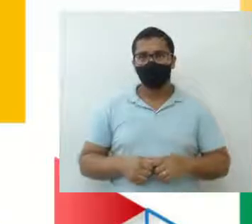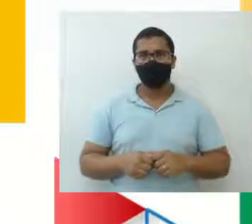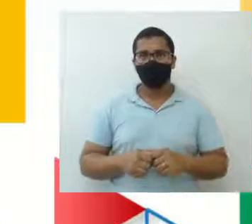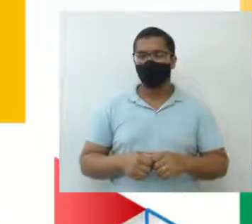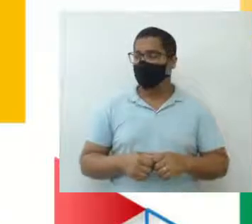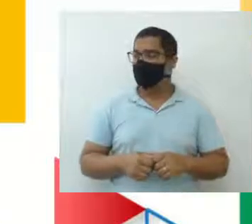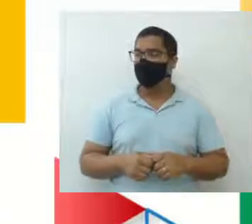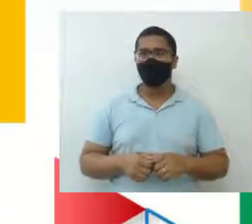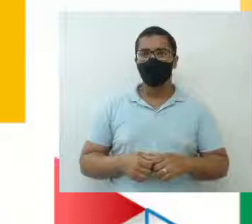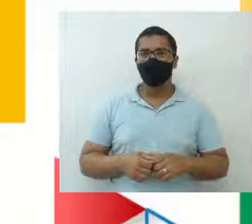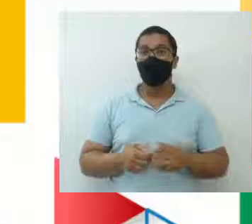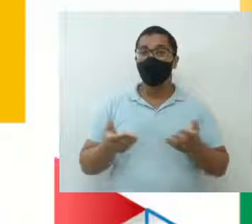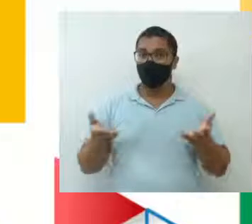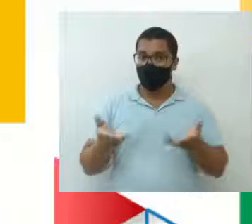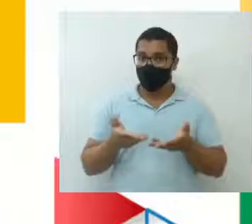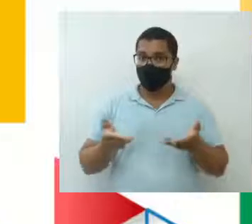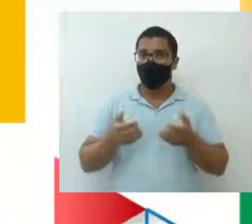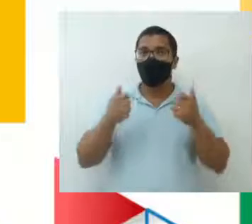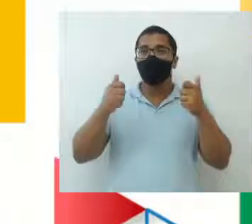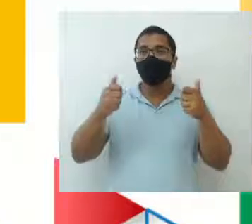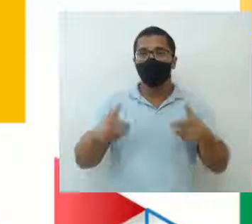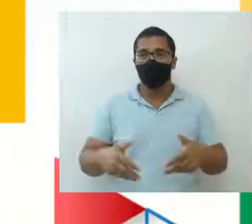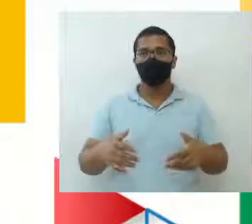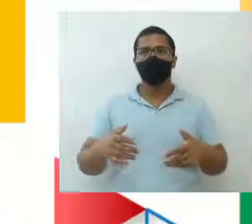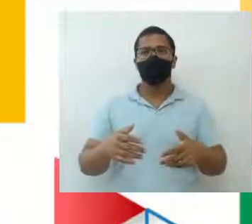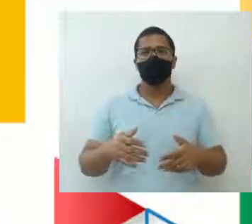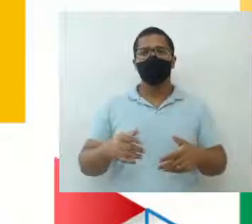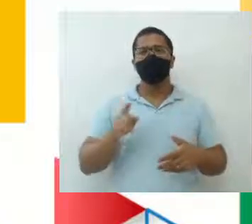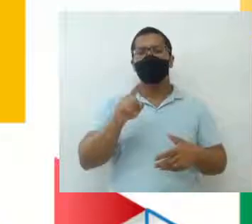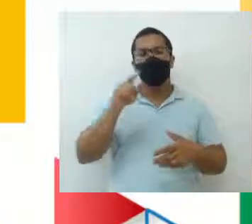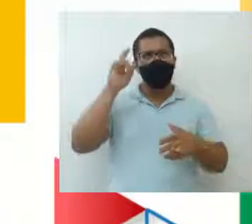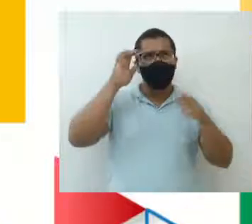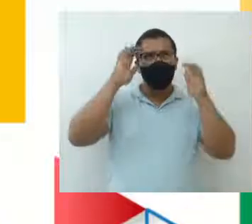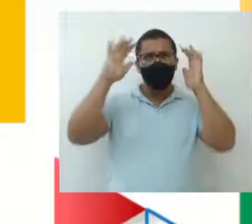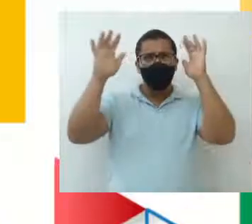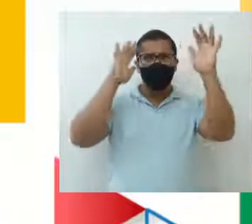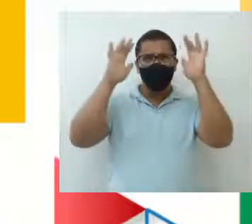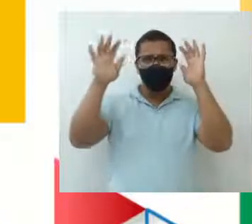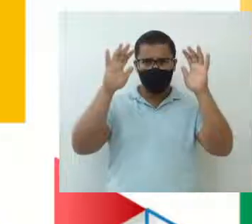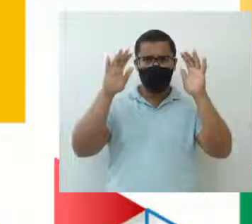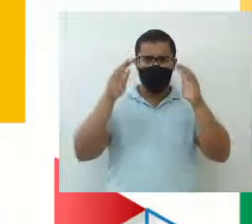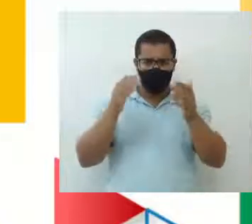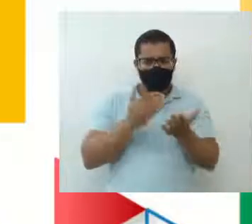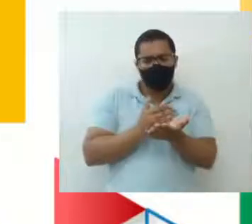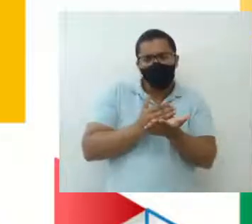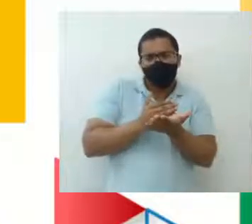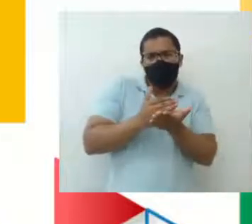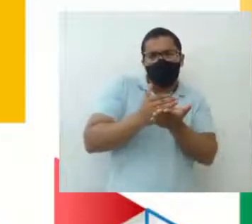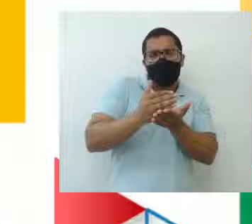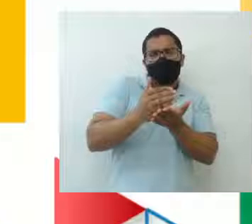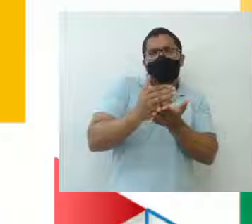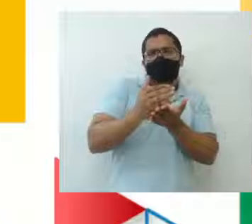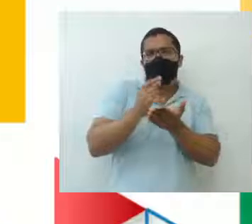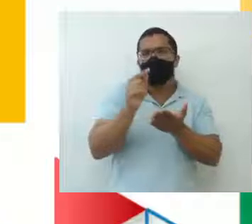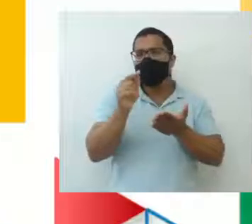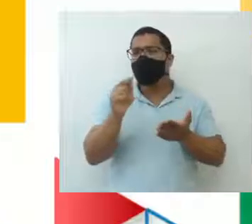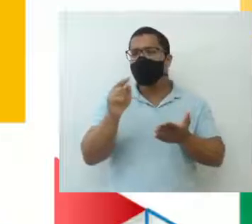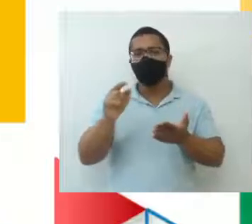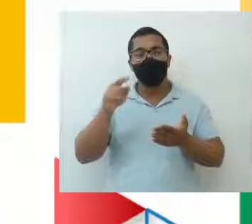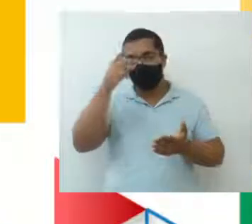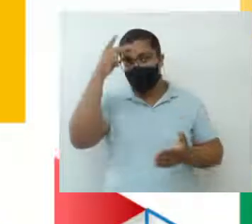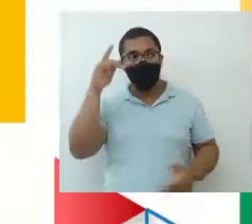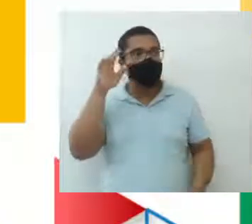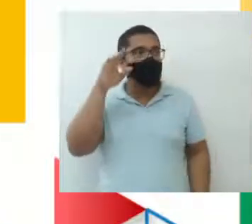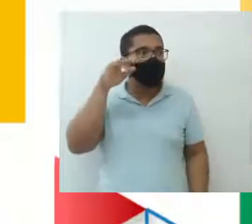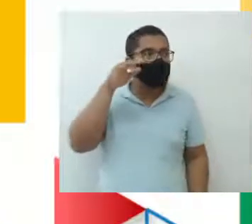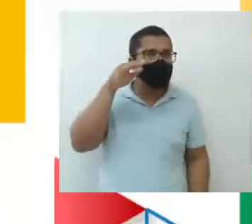a reflexão de hoje diz que não é da filosofia que deve partir o impulso da investigação,